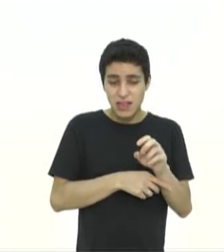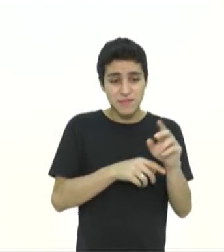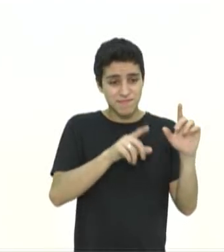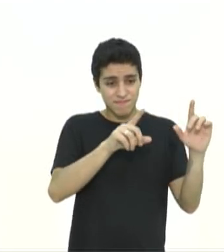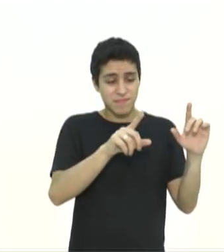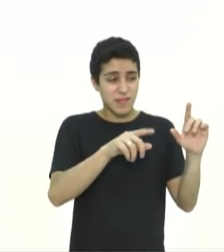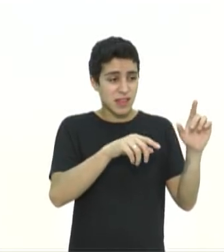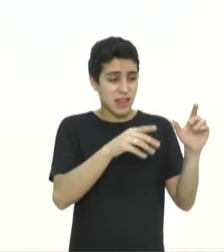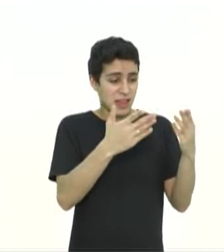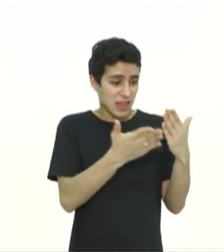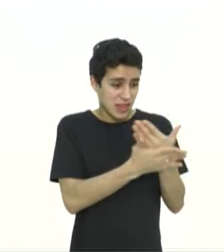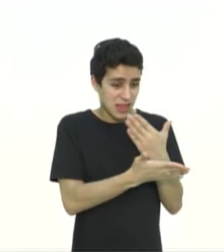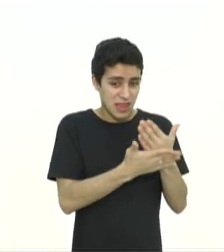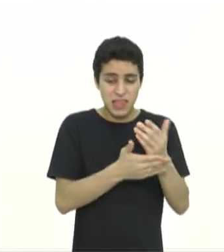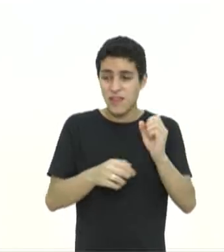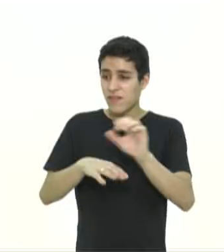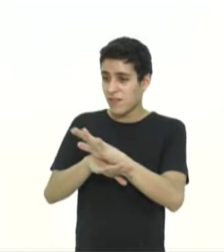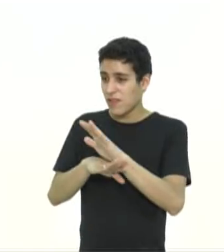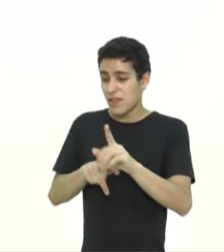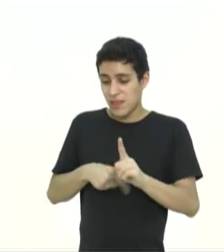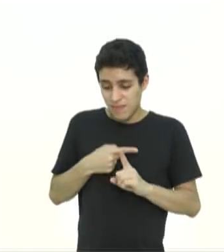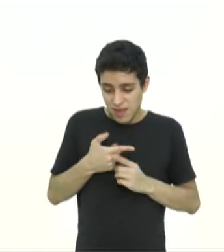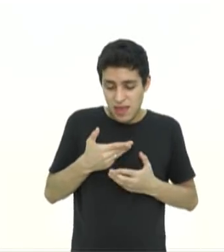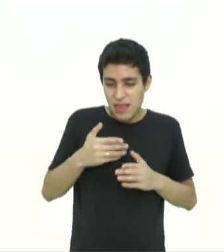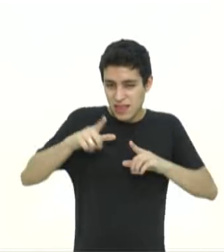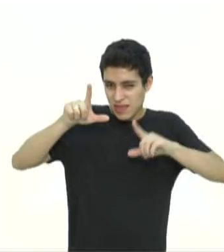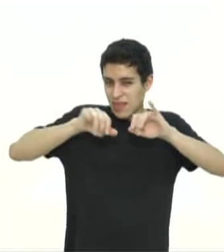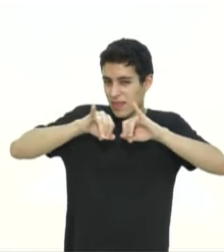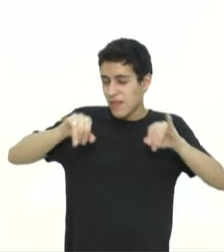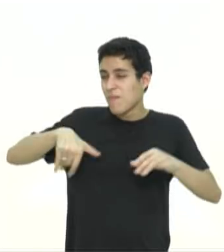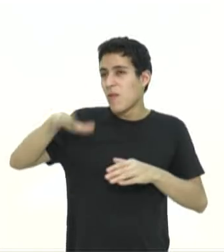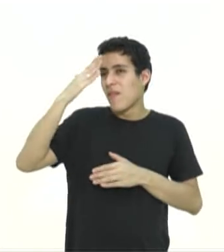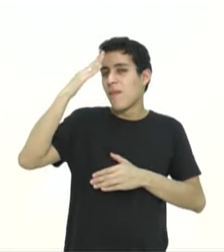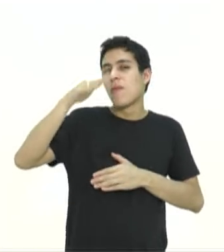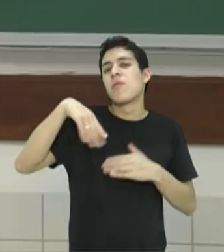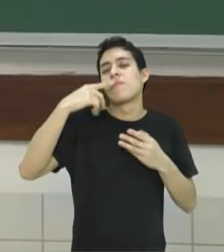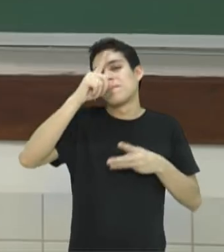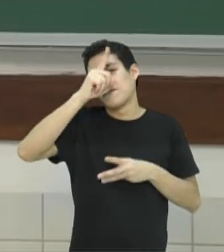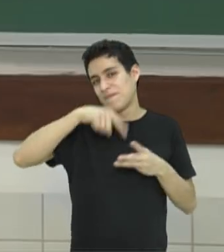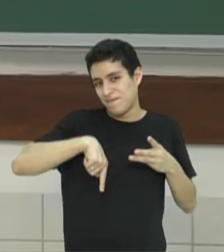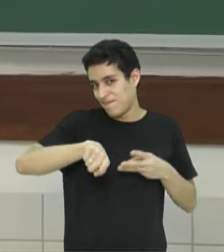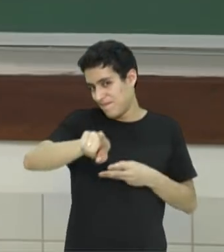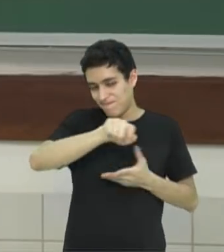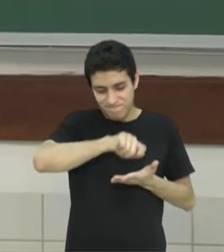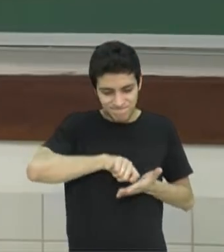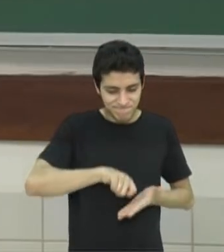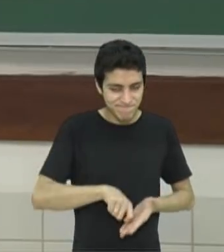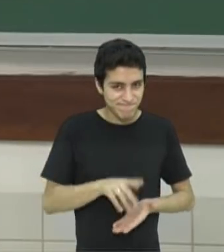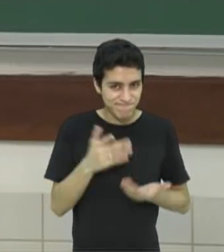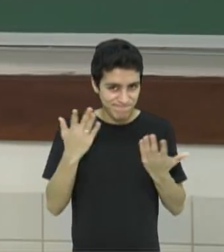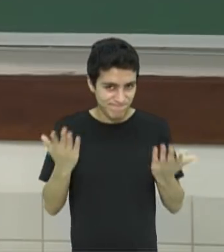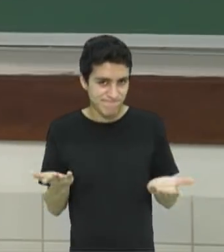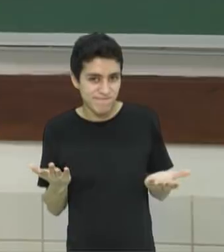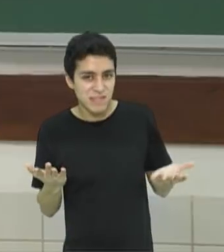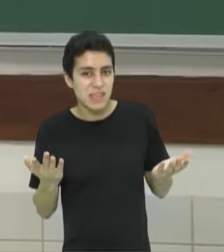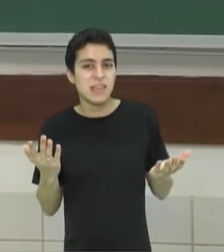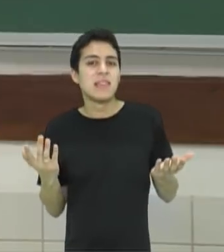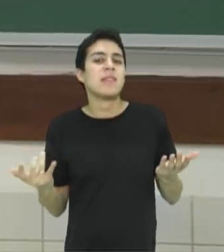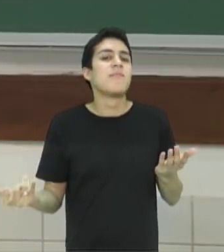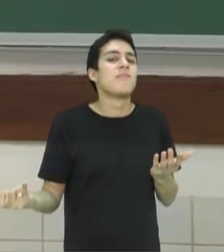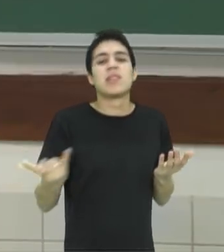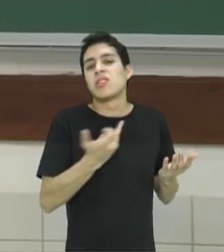caso, livro e filme, e um programa de TV muito conhecidos. Quais são eles? Eu gostaria que você pensasse um pouquinho e me